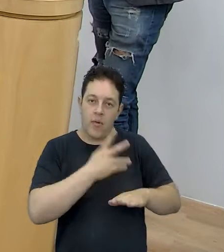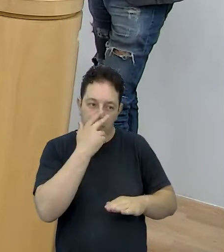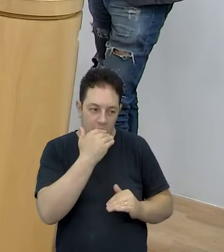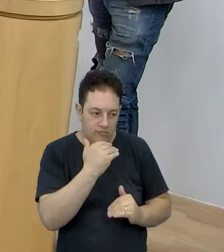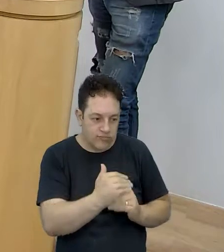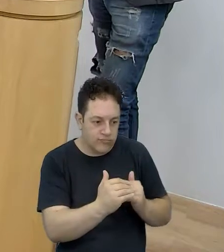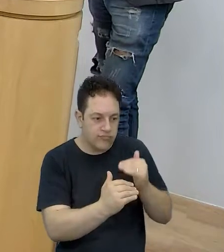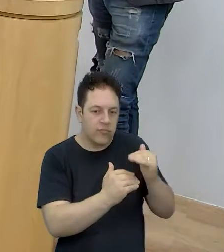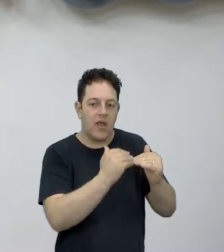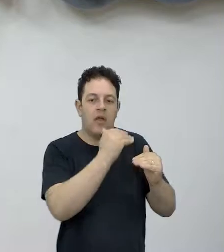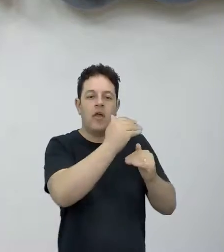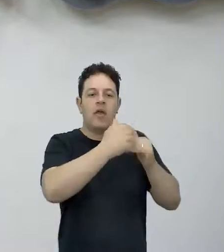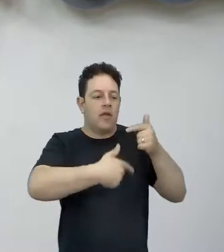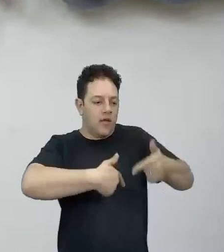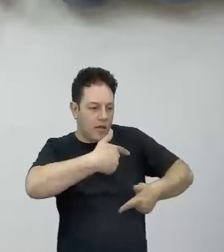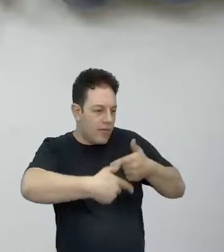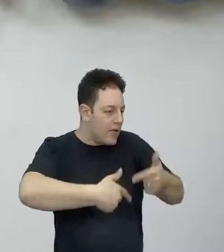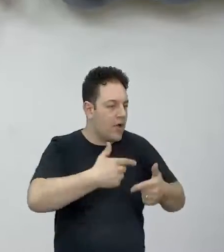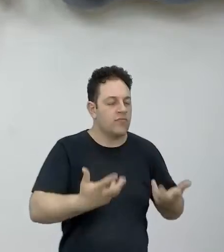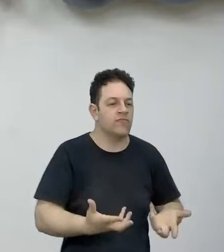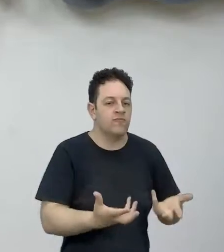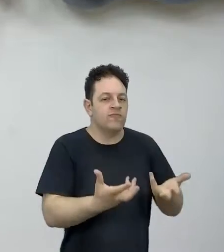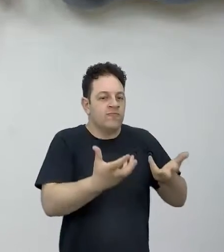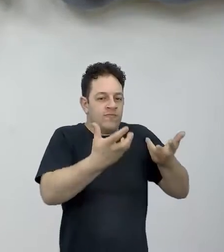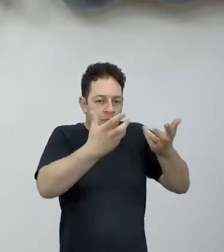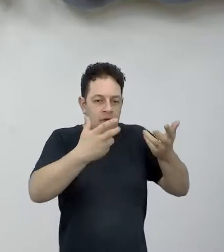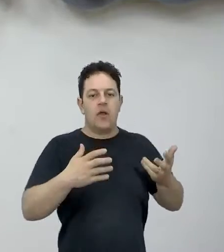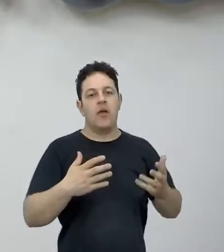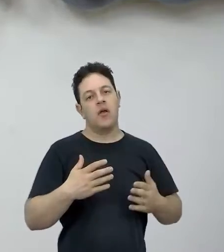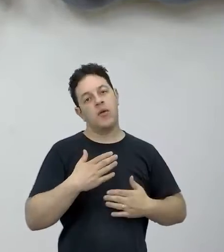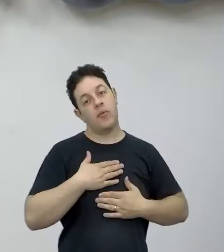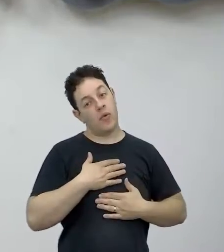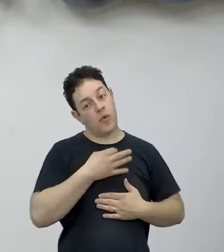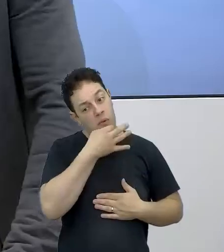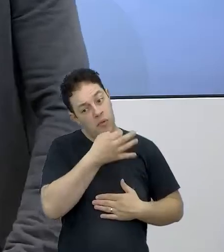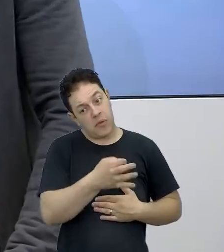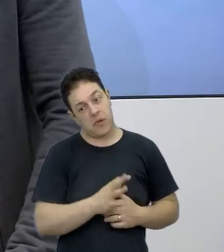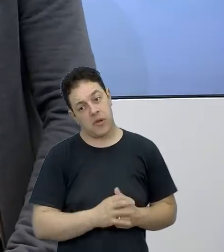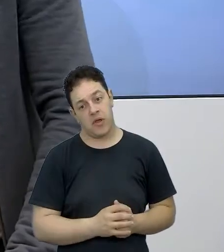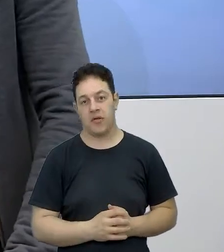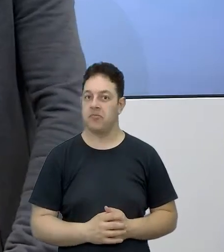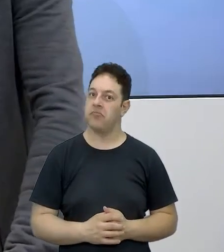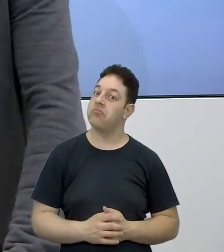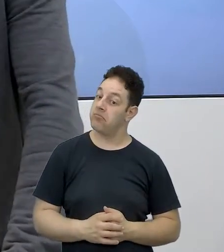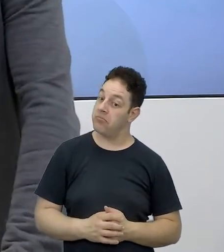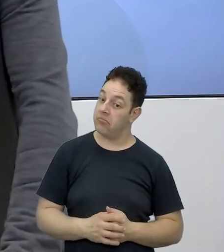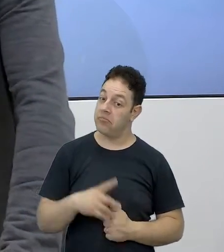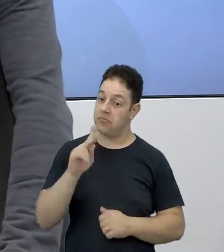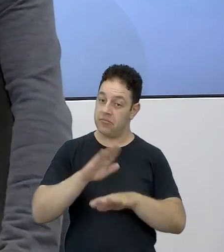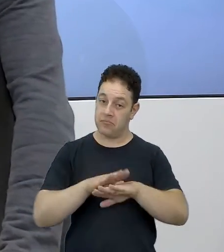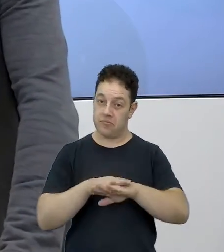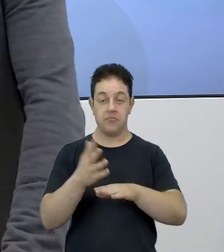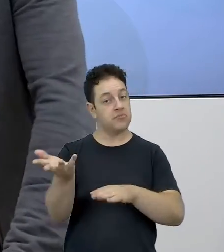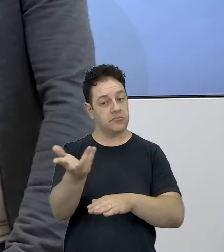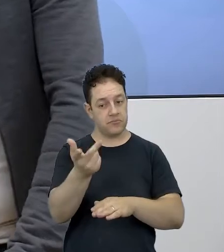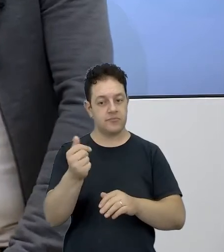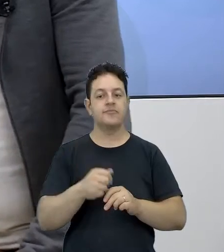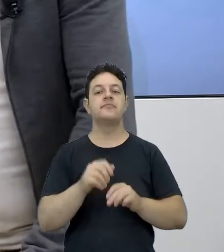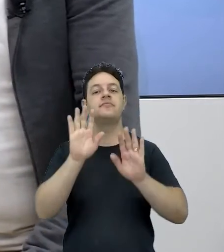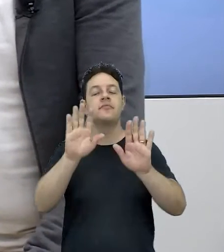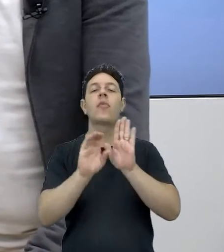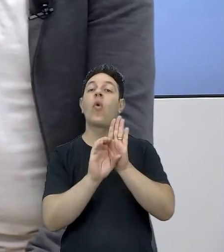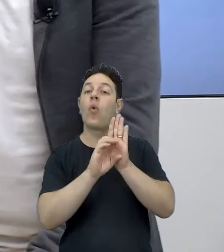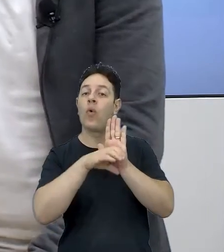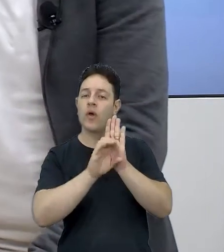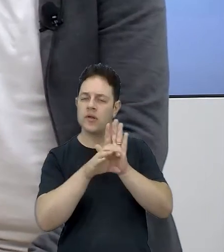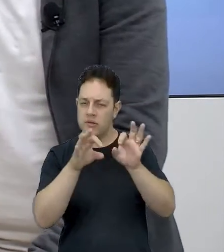energia ali de forma produtiva. Ao meu ver, é isso. Nossa, mandou super bem. Do ponto de vista conceitual,